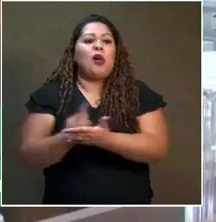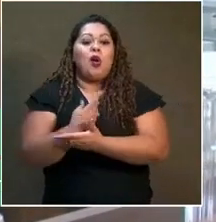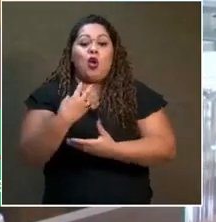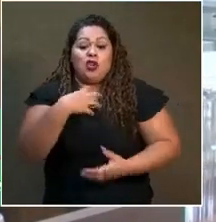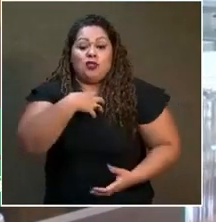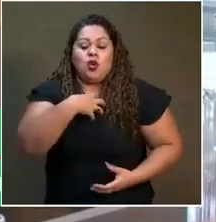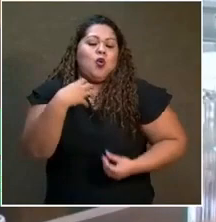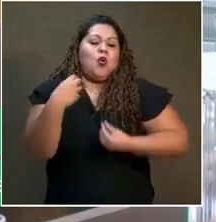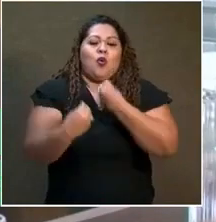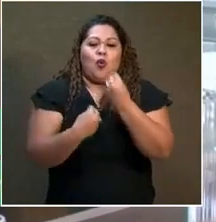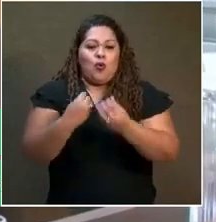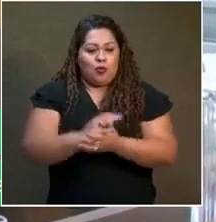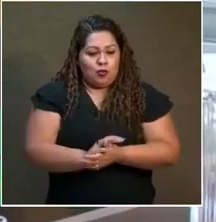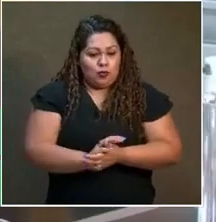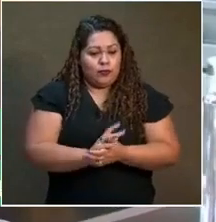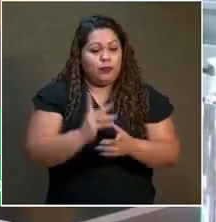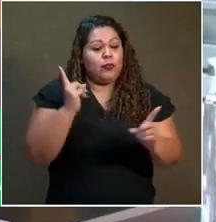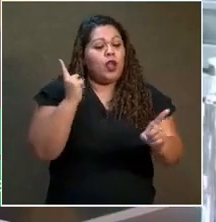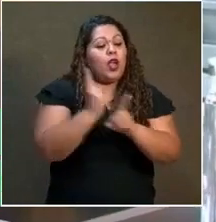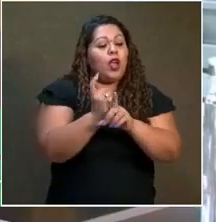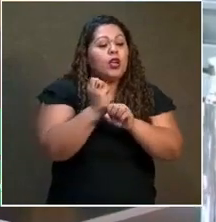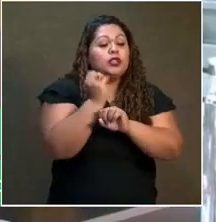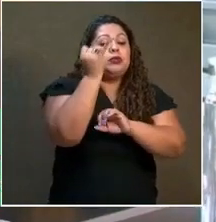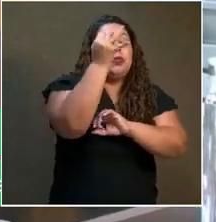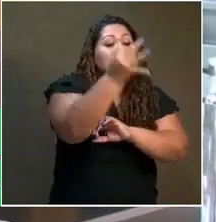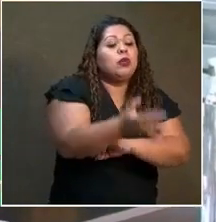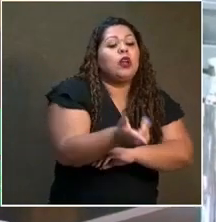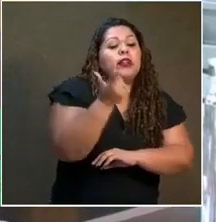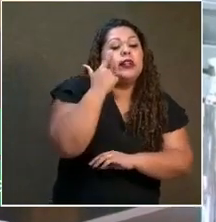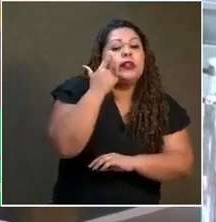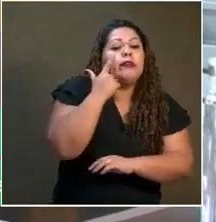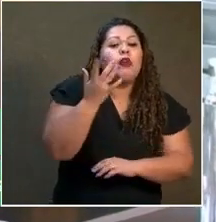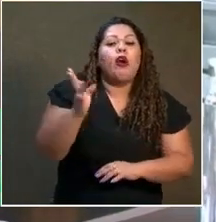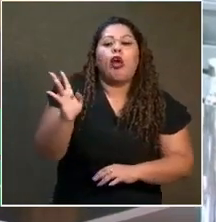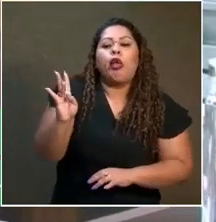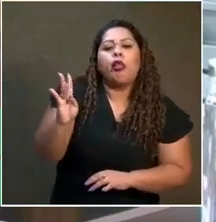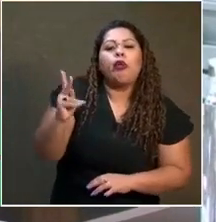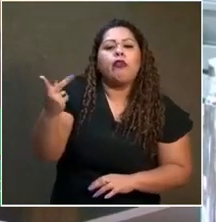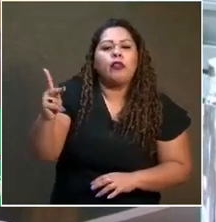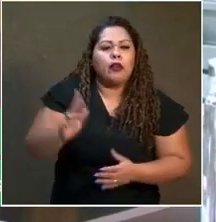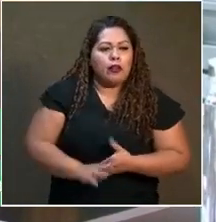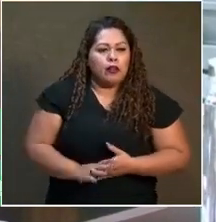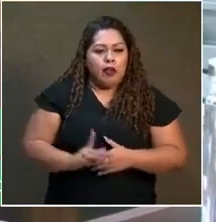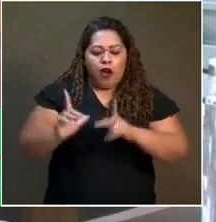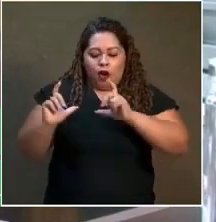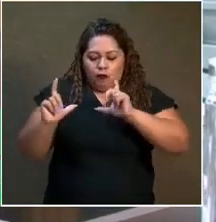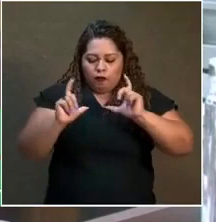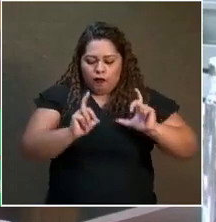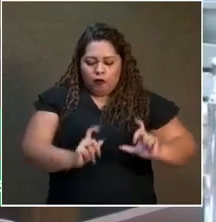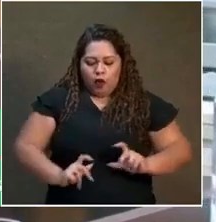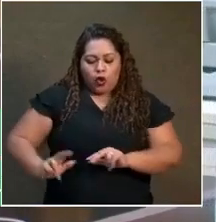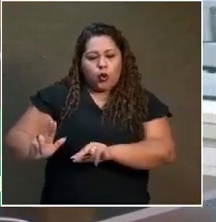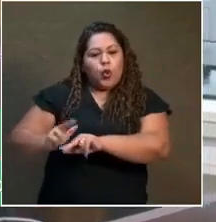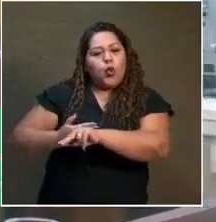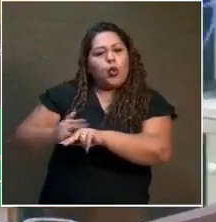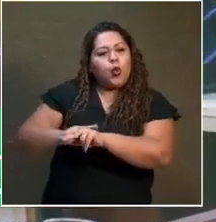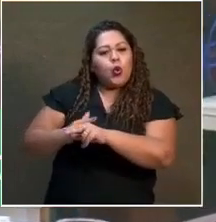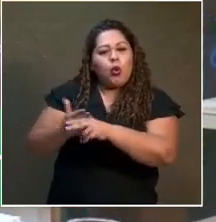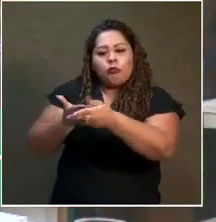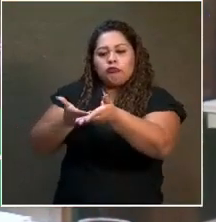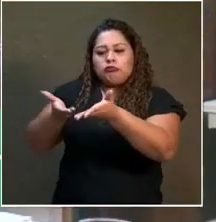de madrugada a mulher da vida dele, a noiva dele, trocando nudes com o ex-namorado.